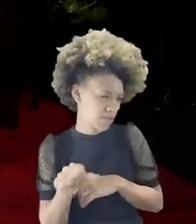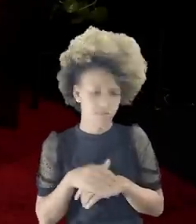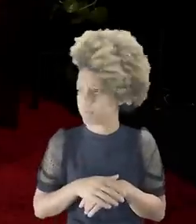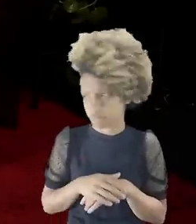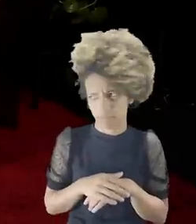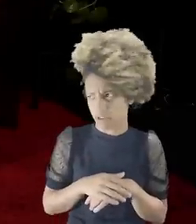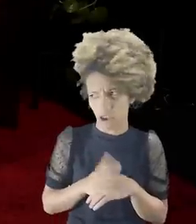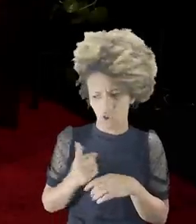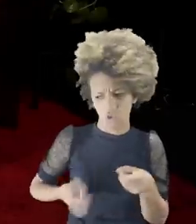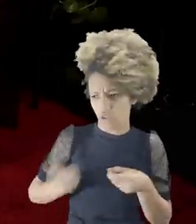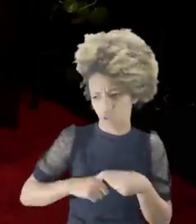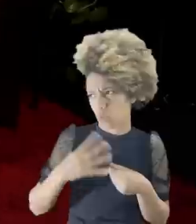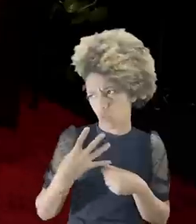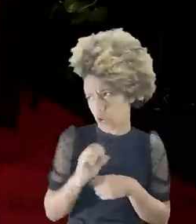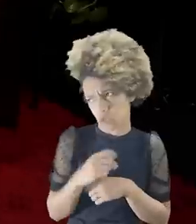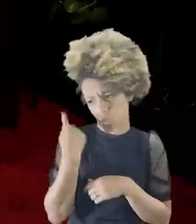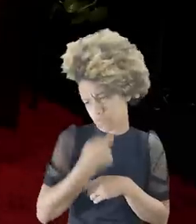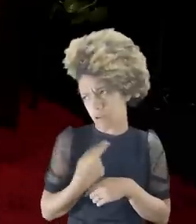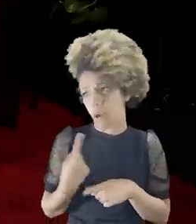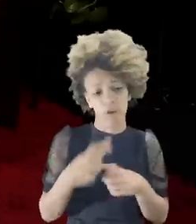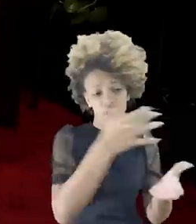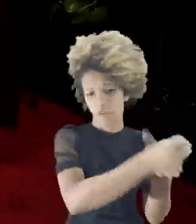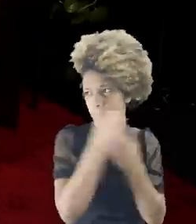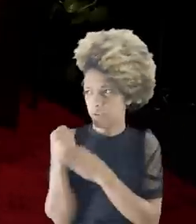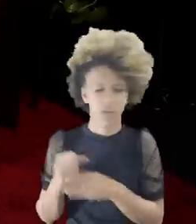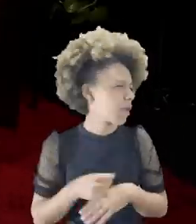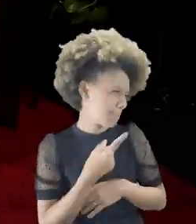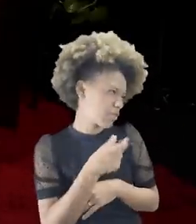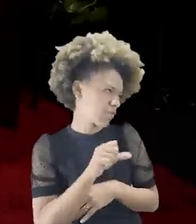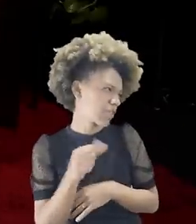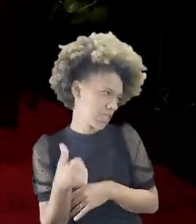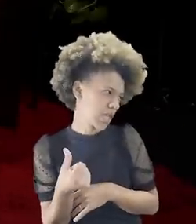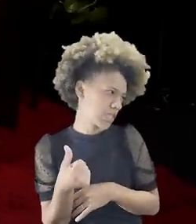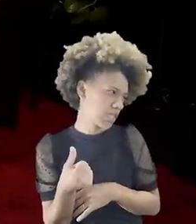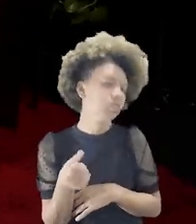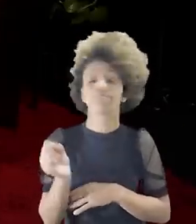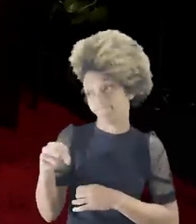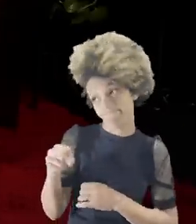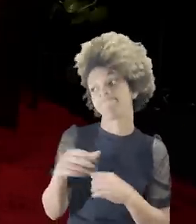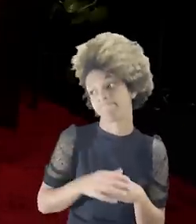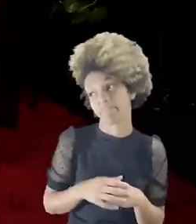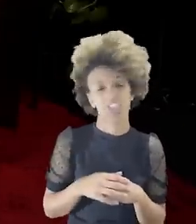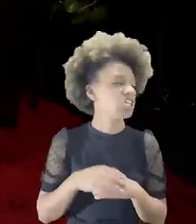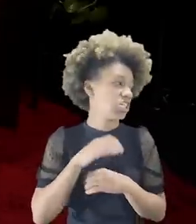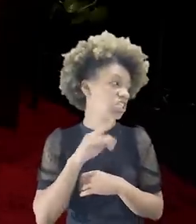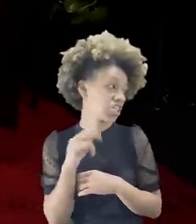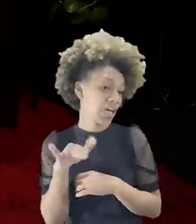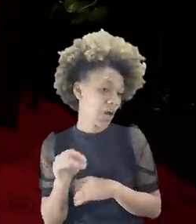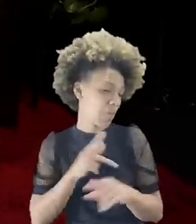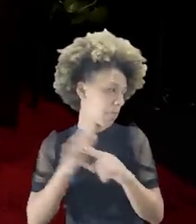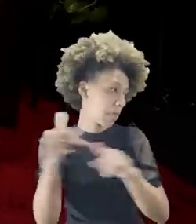não voltou em 48 horas né voltou os cara foram buscar era uma época 96 eu acho né é que era o cara busca